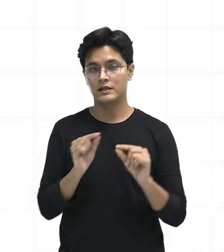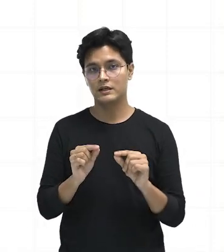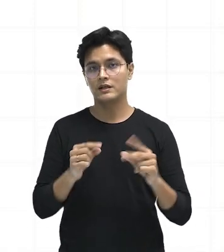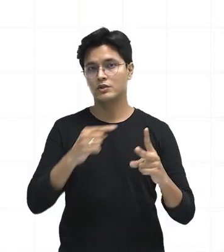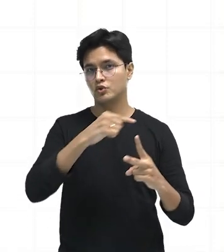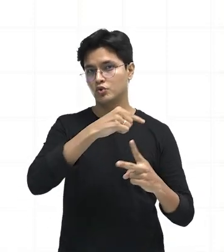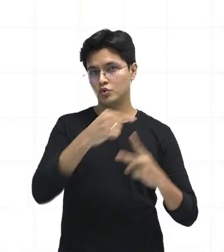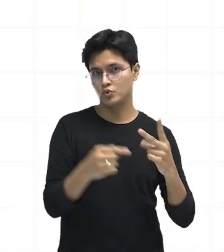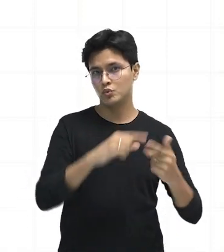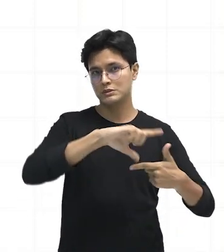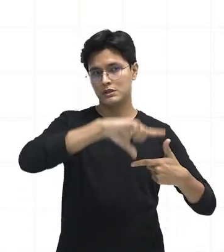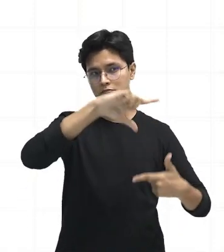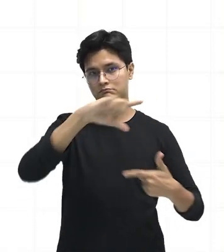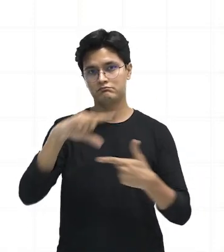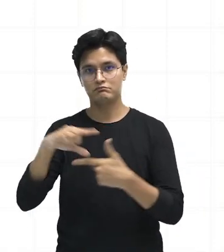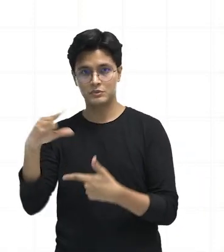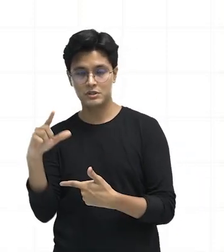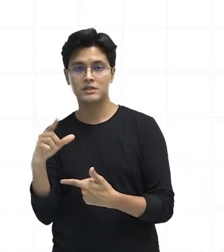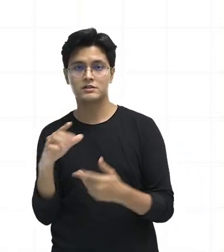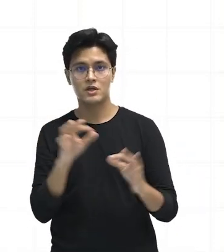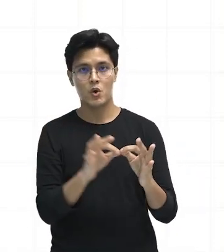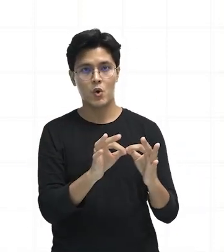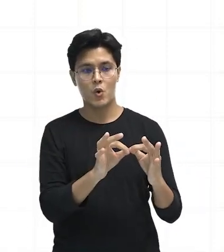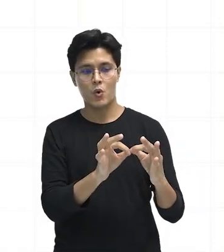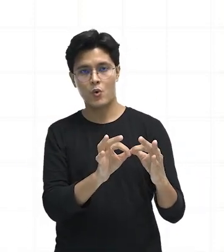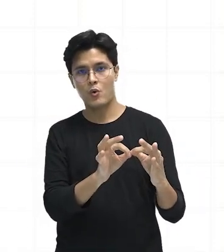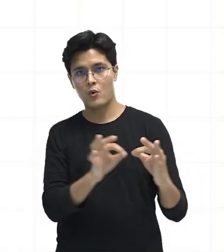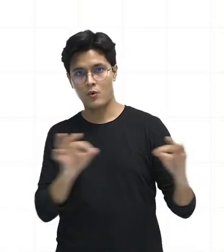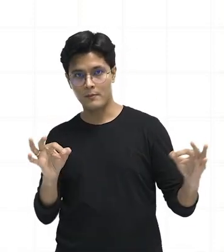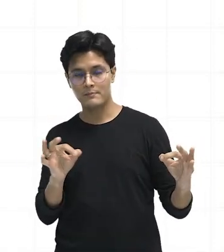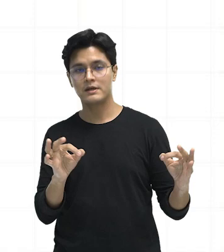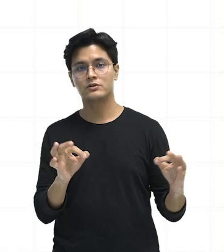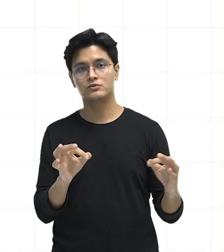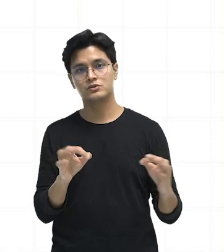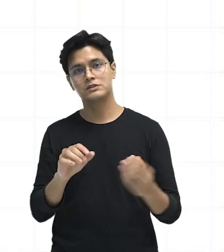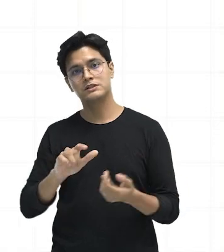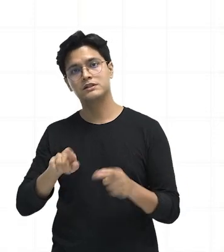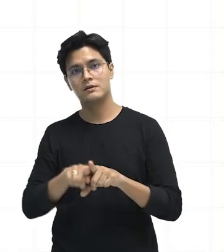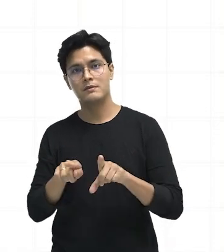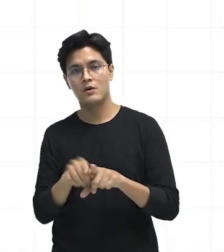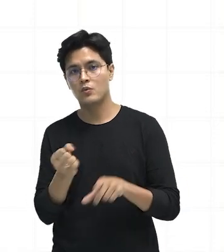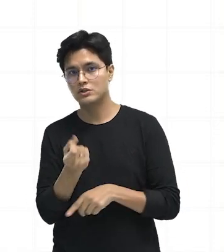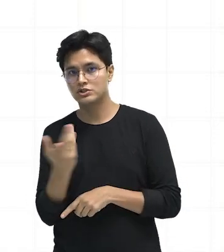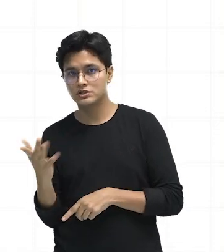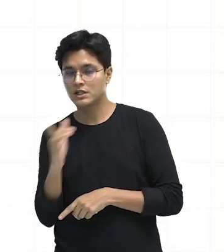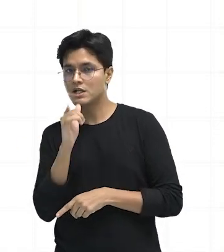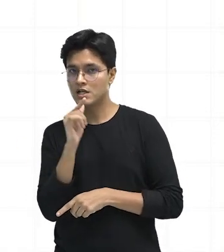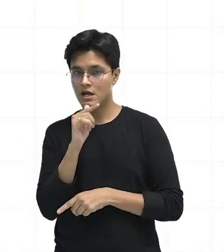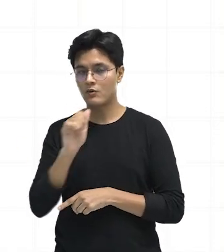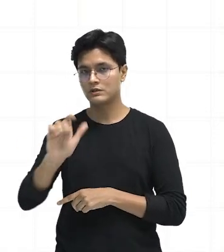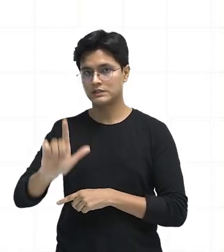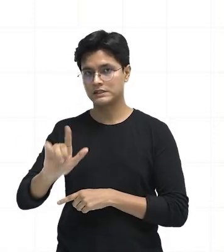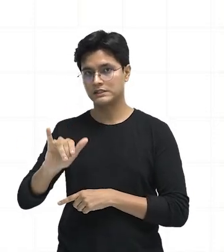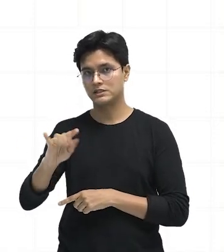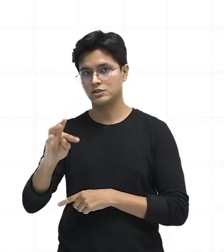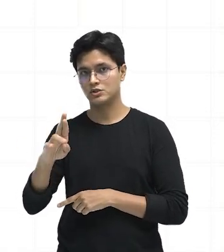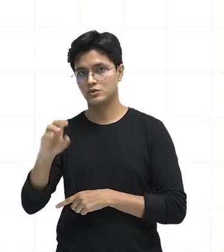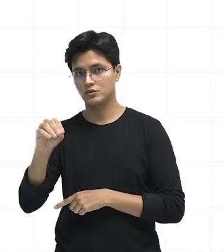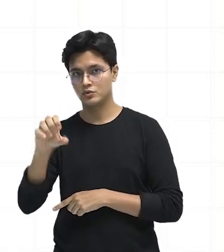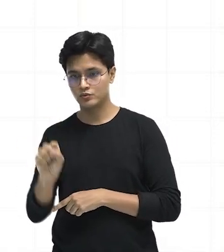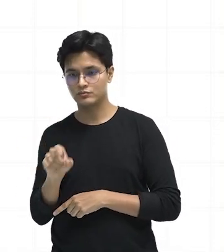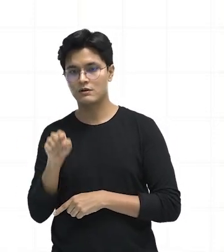grandezas, indicadas por comprimento, indicadas por litros. Uma tem 6 metros de comprimento e cabem